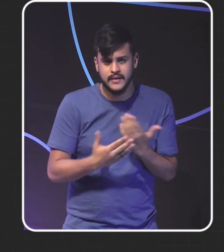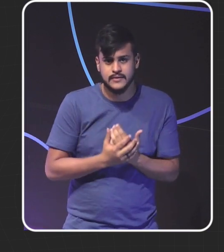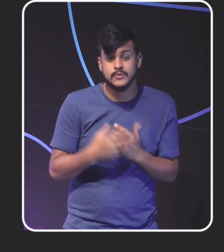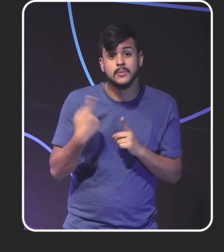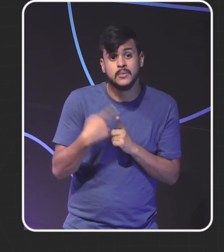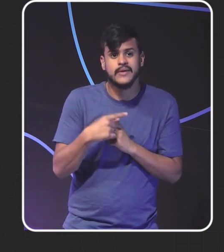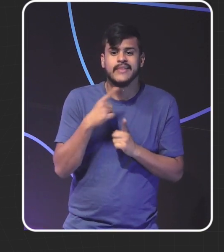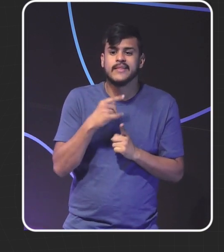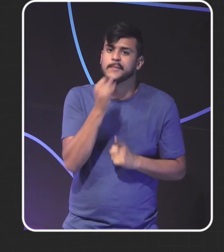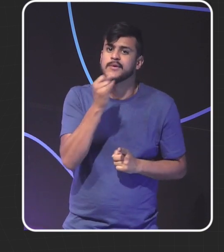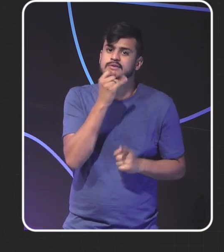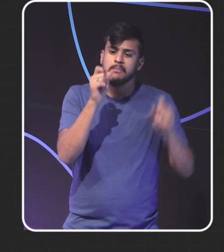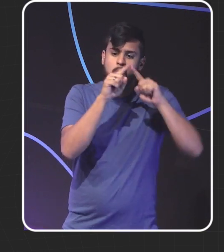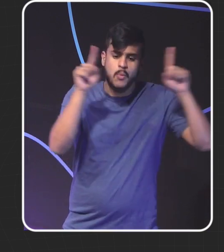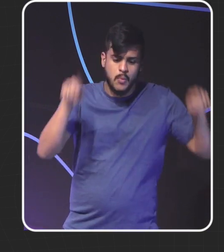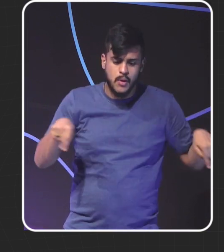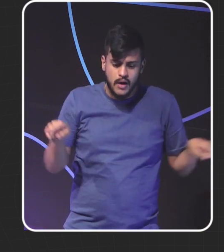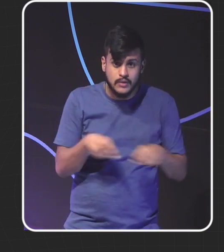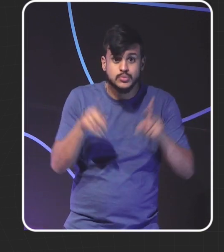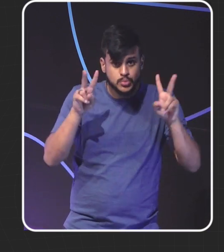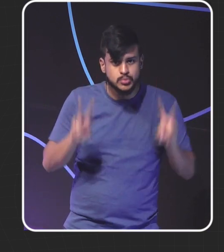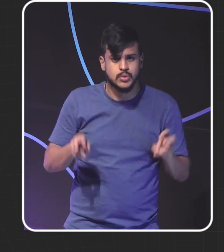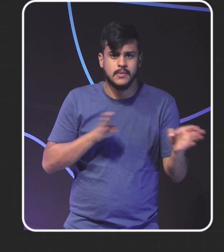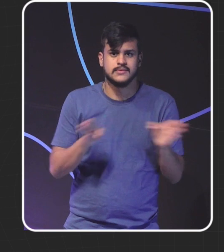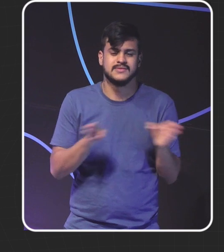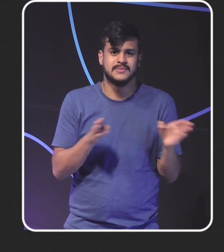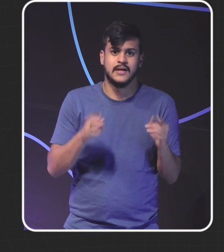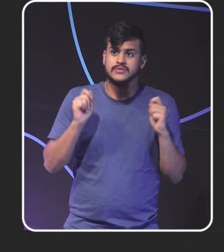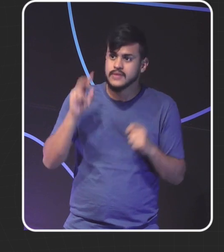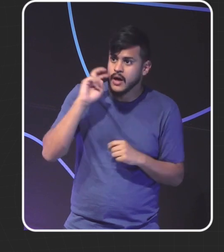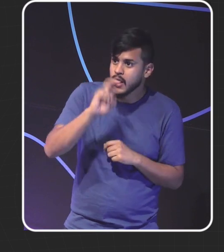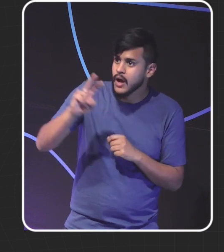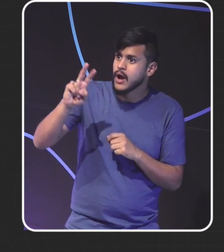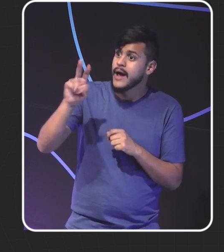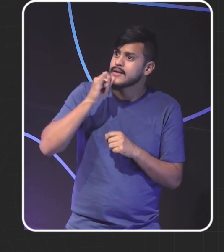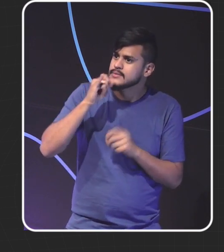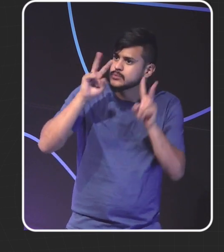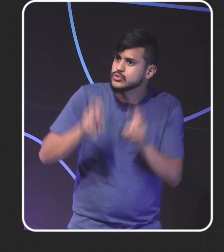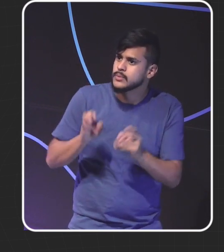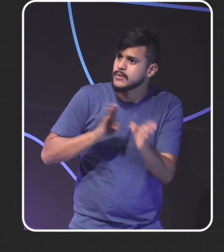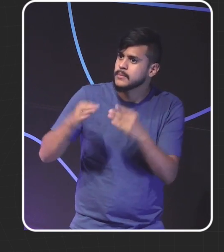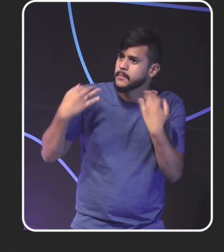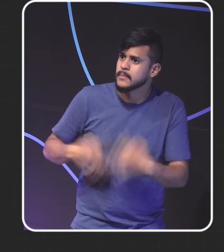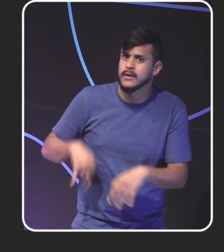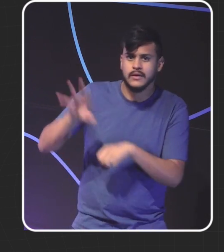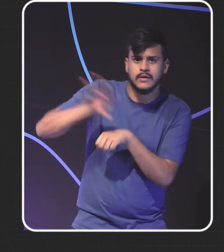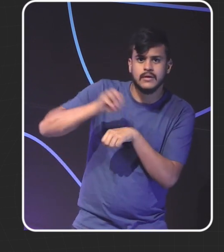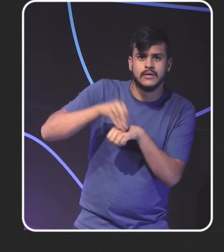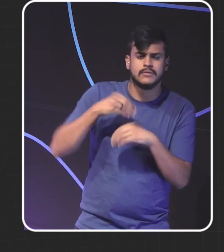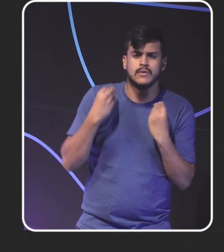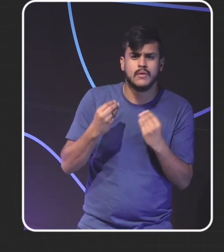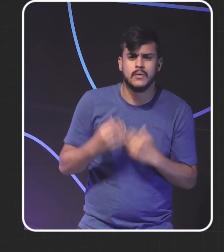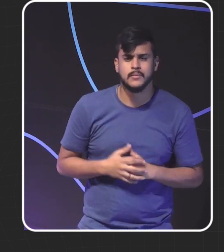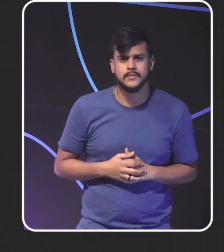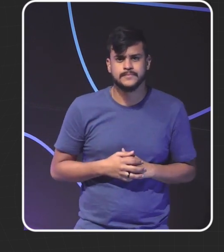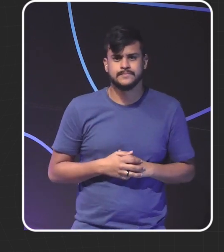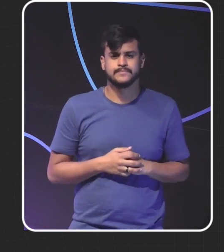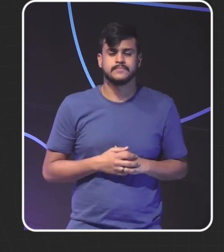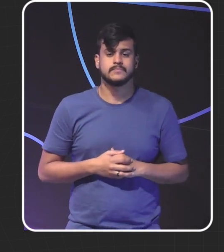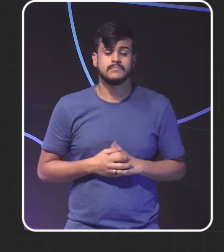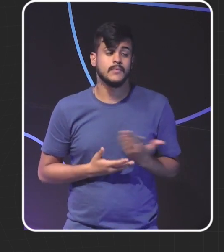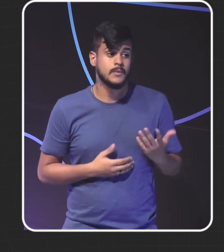de acessibilidade, que eles possam usar bons exemplos de aplicações que sejam acessíveis. Eu acho que o fundamental é pensar